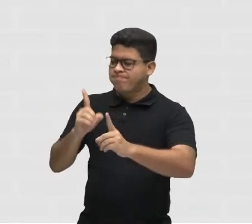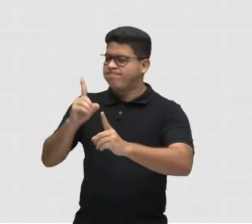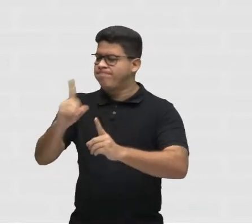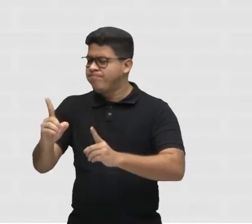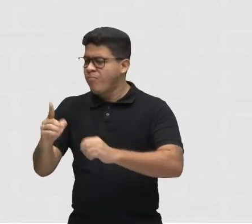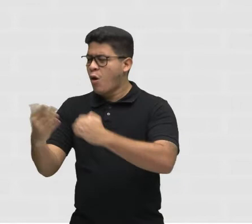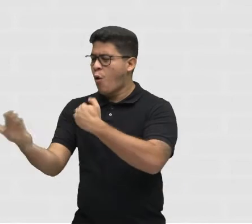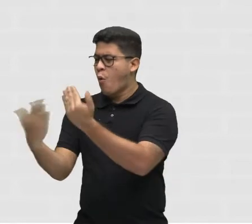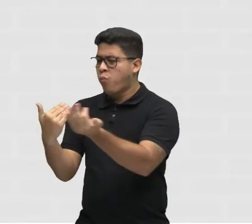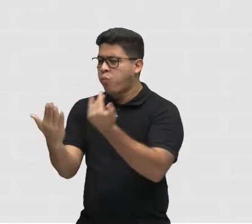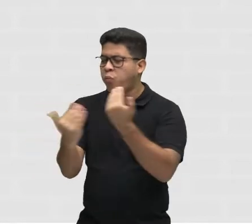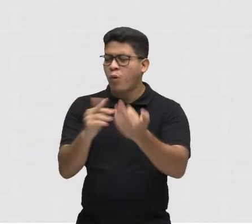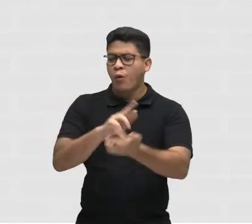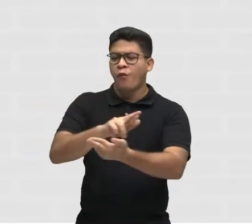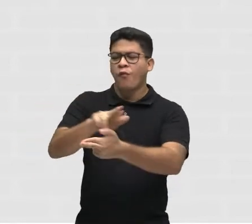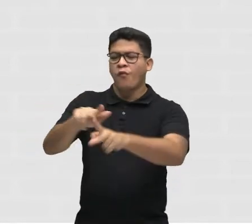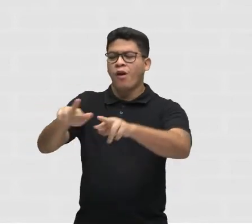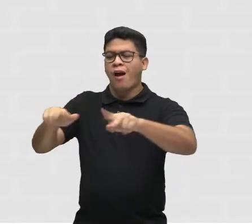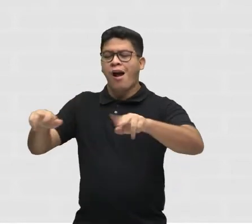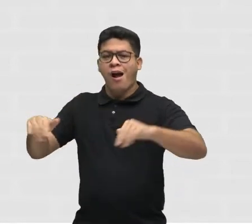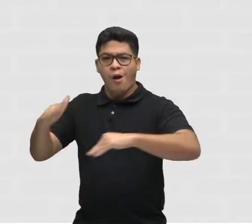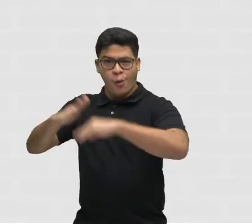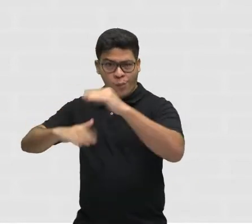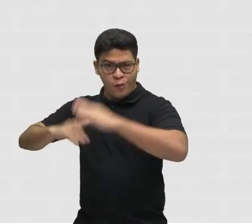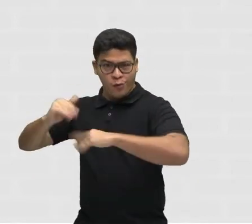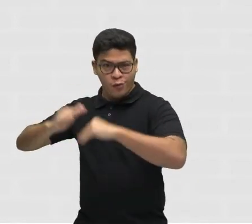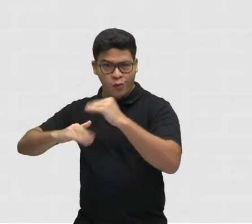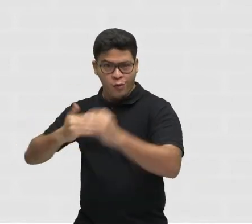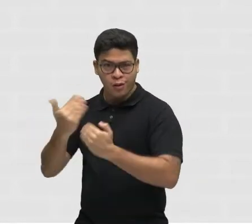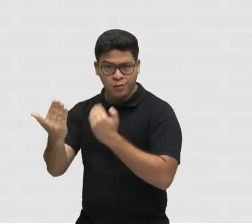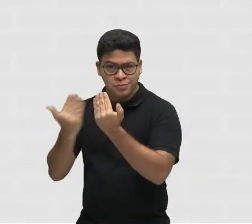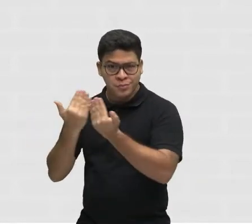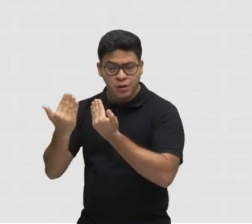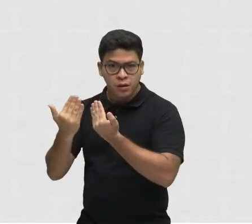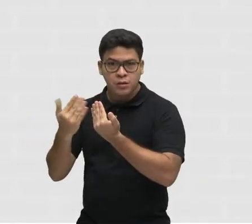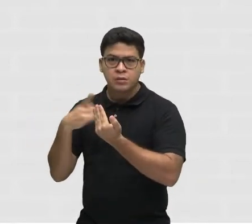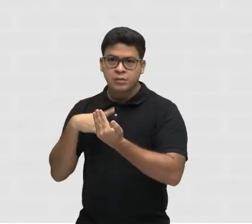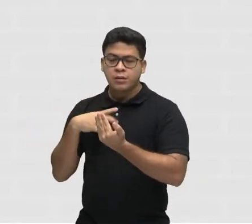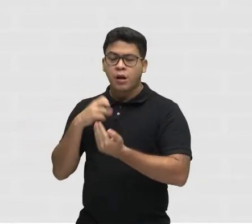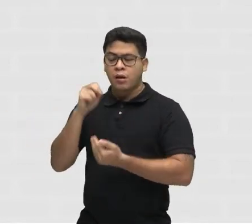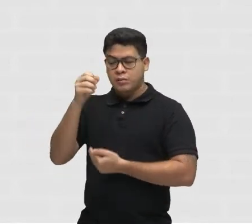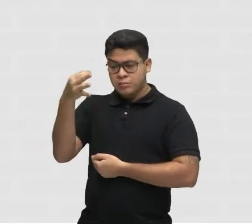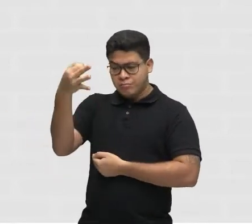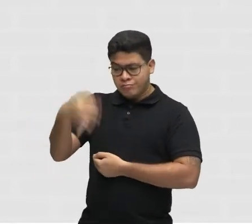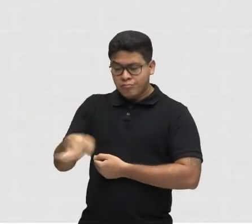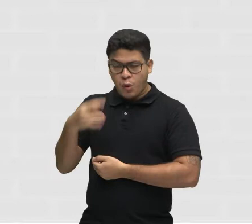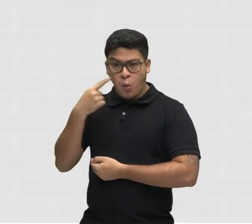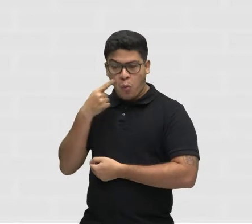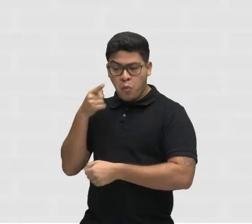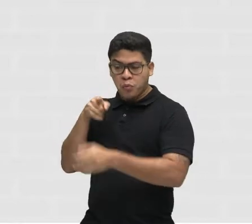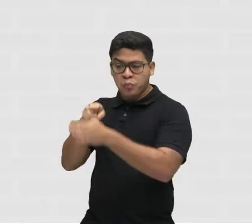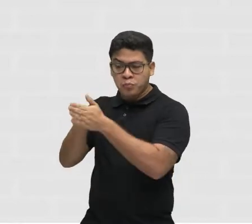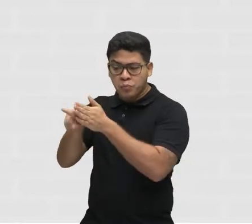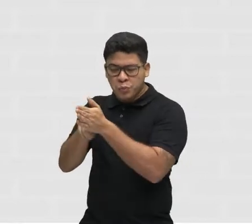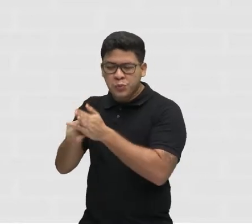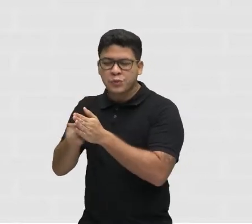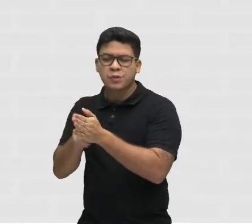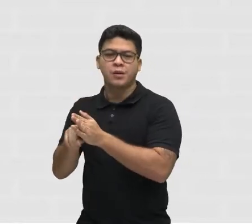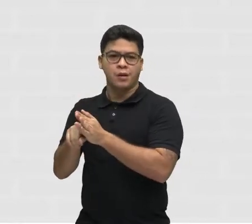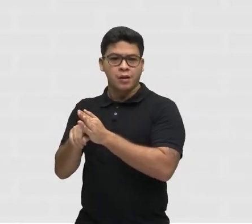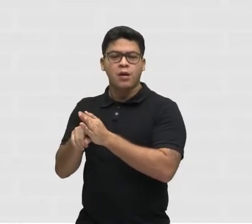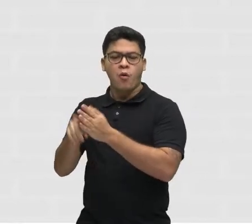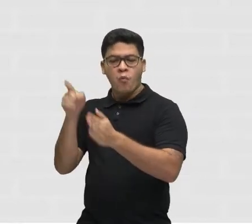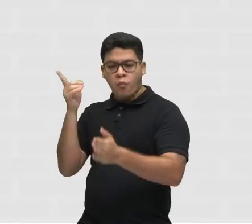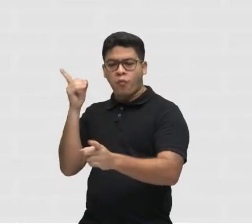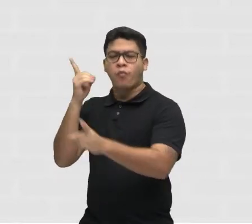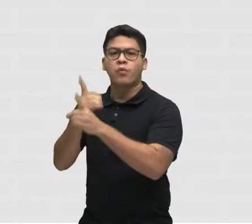esse sofrimento, ainda não consegui resolver, busca terapia, busca um profissional especializado, busca esse apoio e você vai